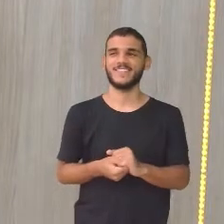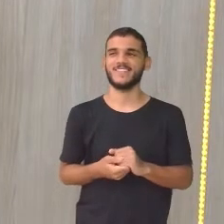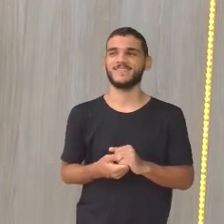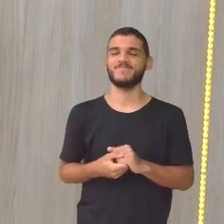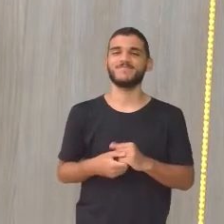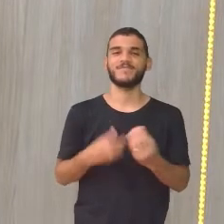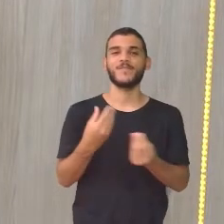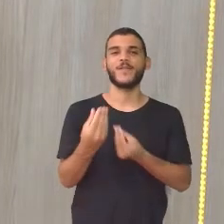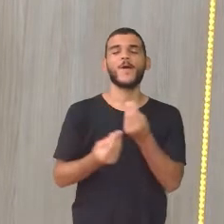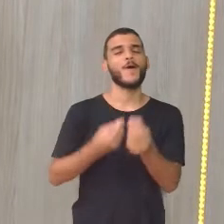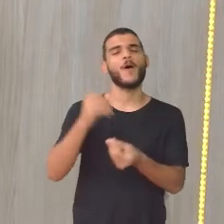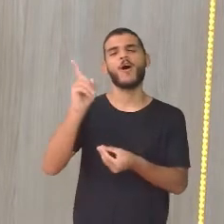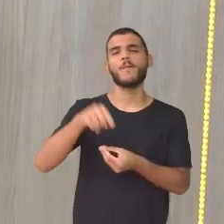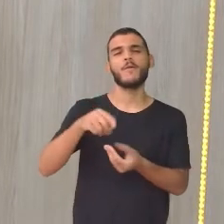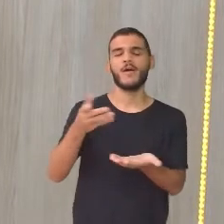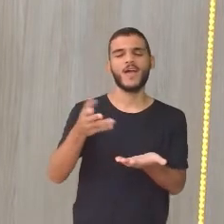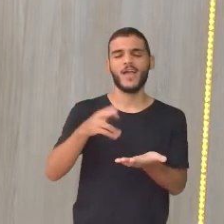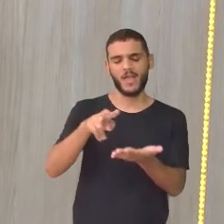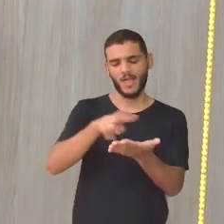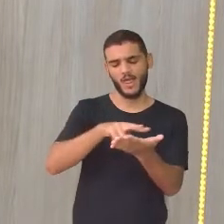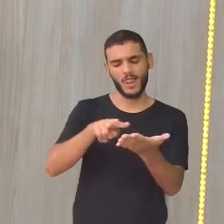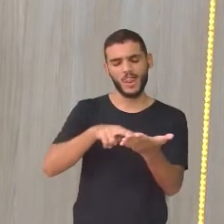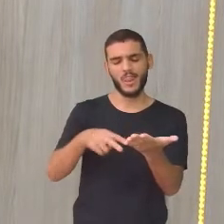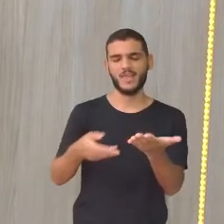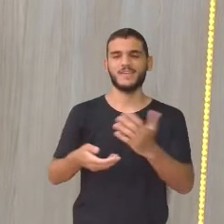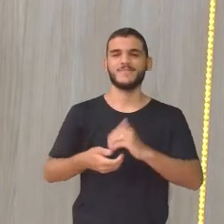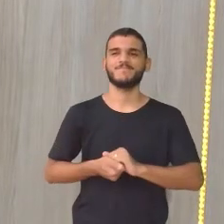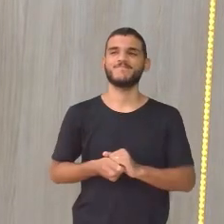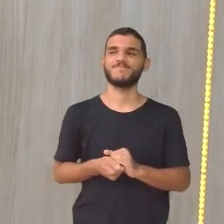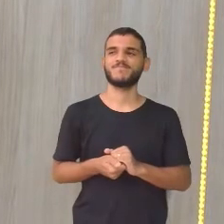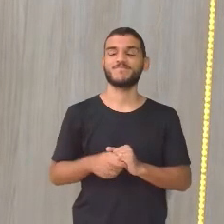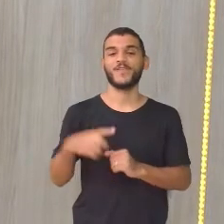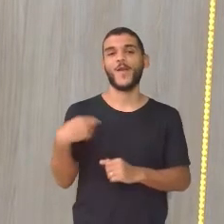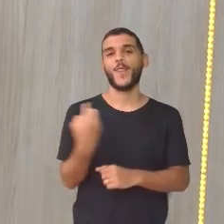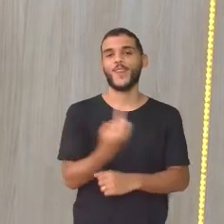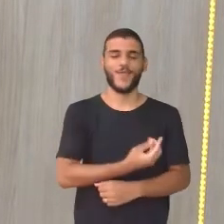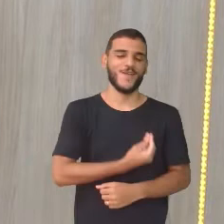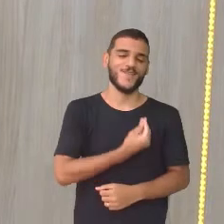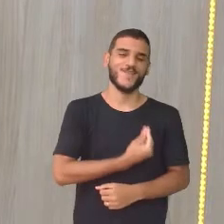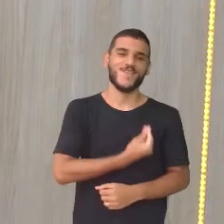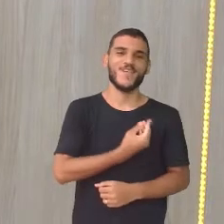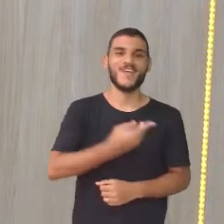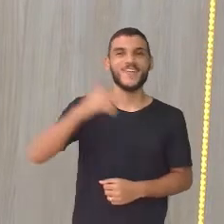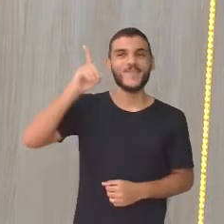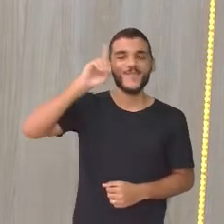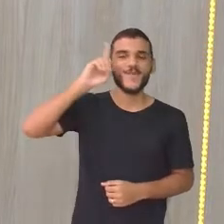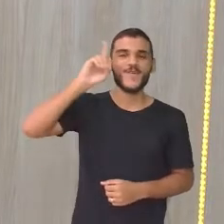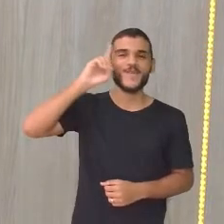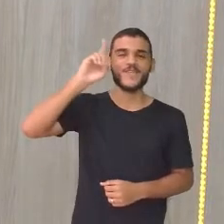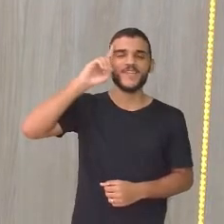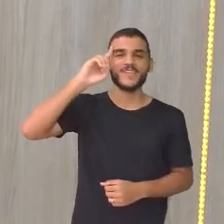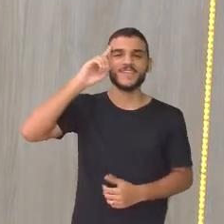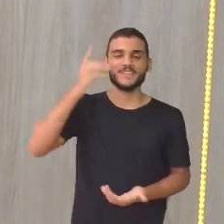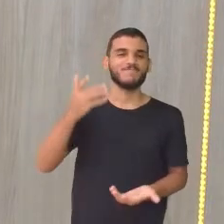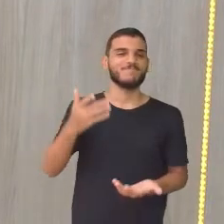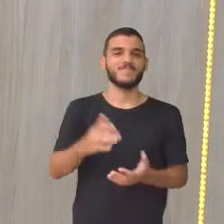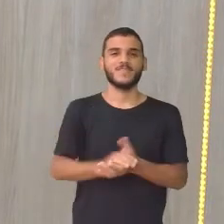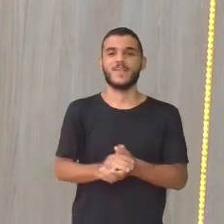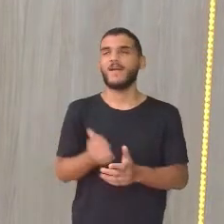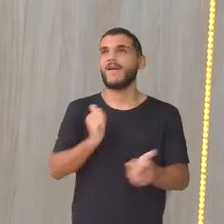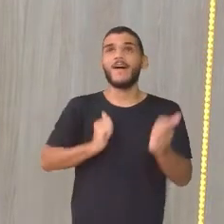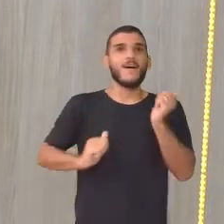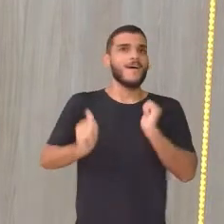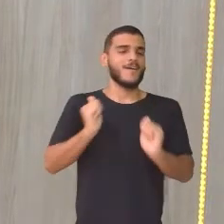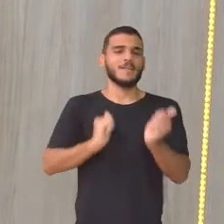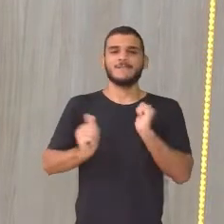é ler, como é ser leitor. Então, estamos vivenciando os nossos dias numa correria tão grande que, se